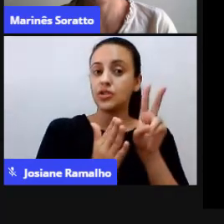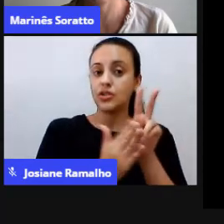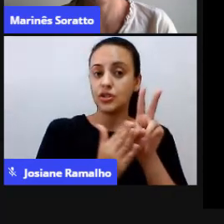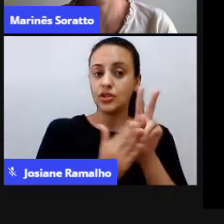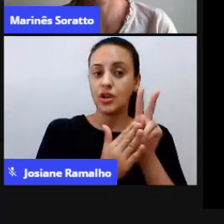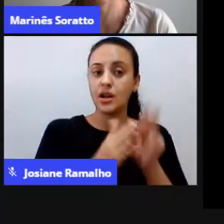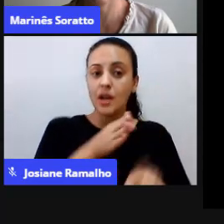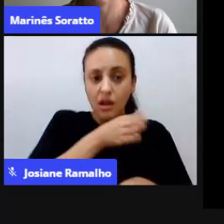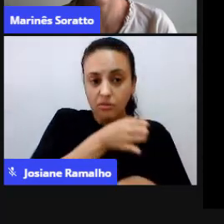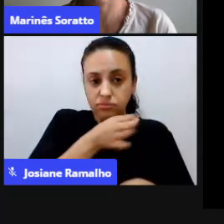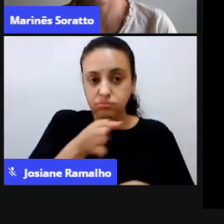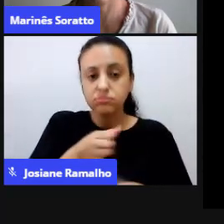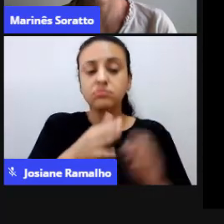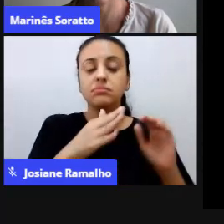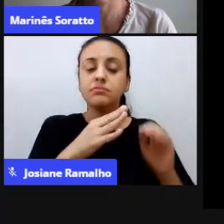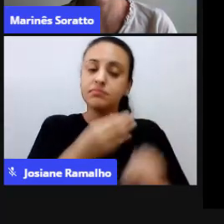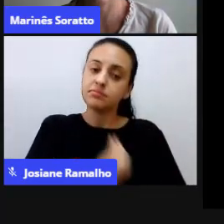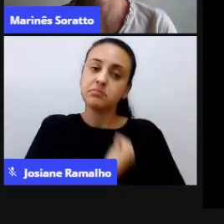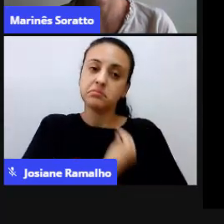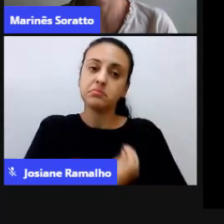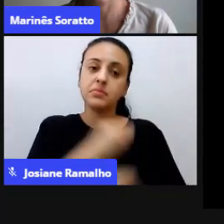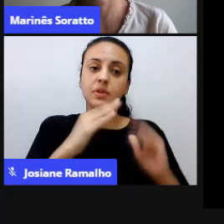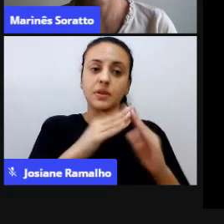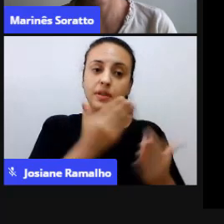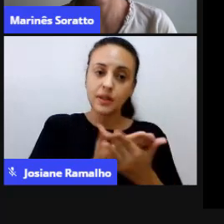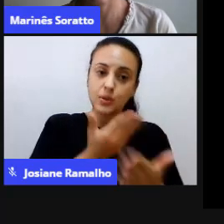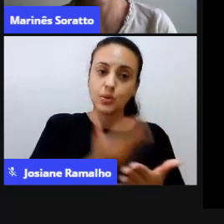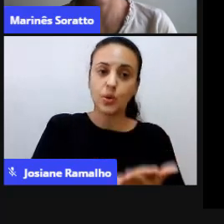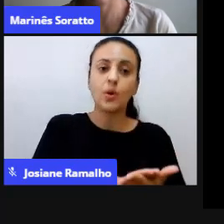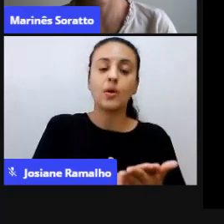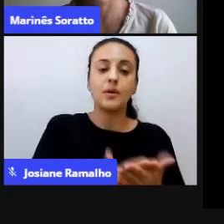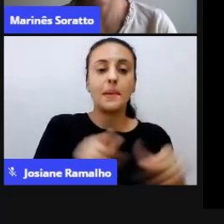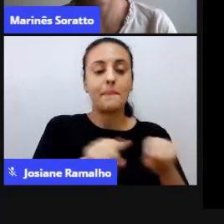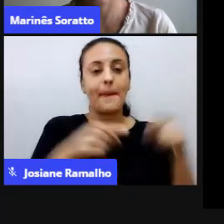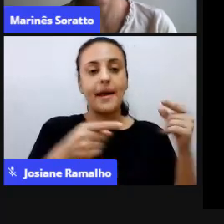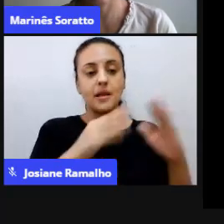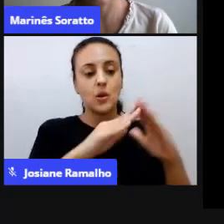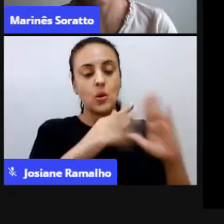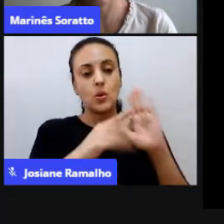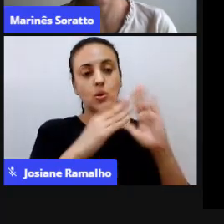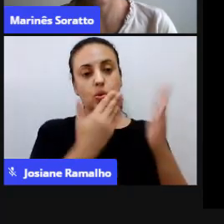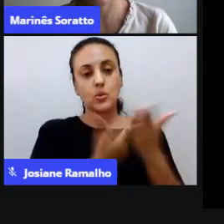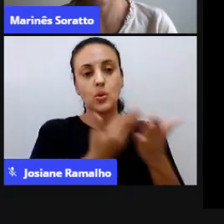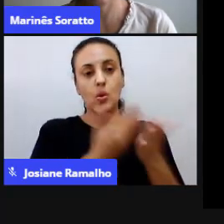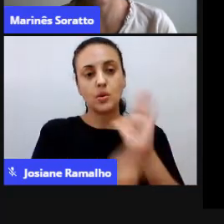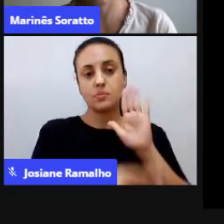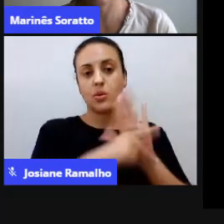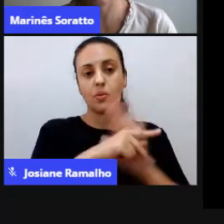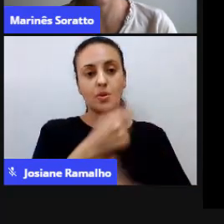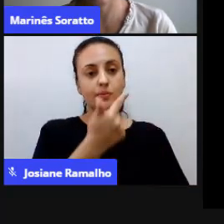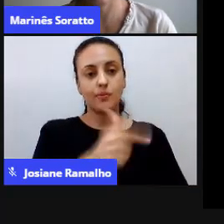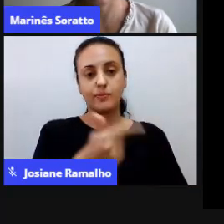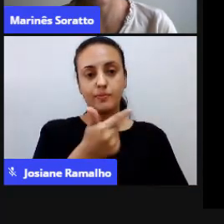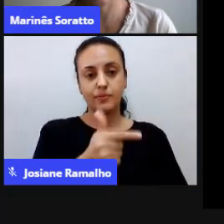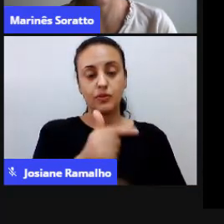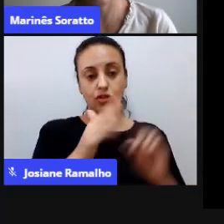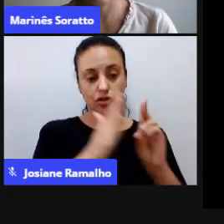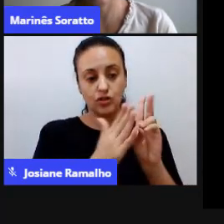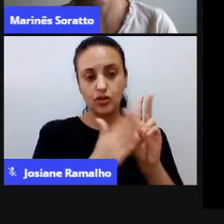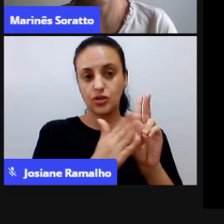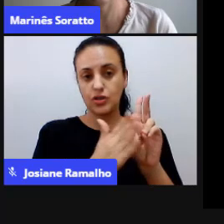estar atualizados justamente para fazer que se cumpra a Lei